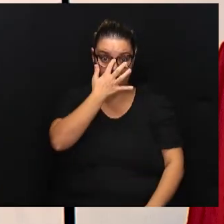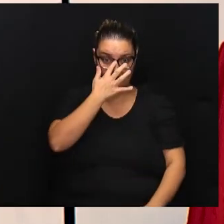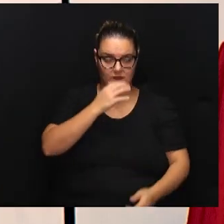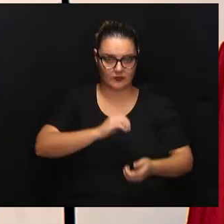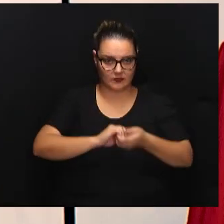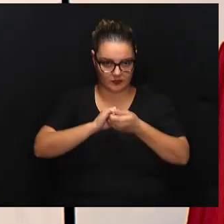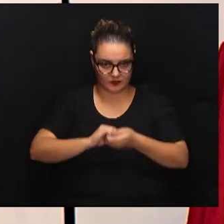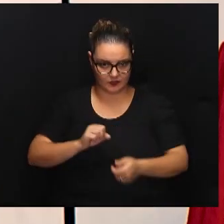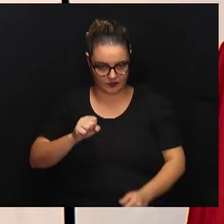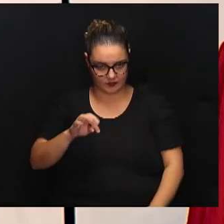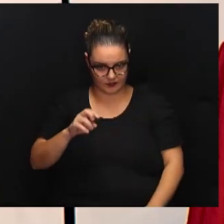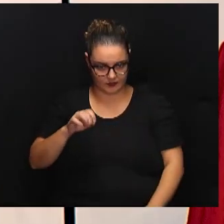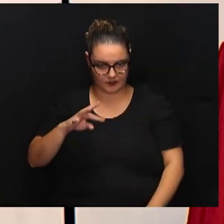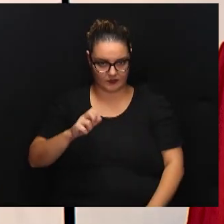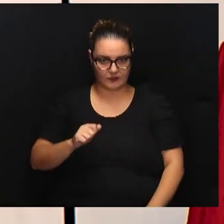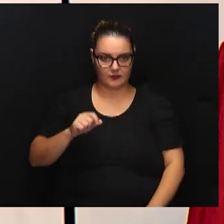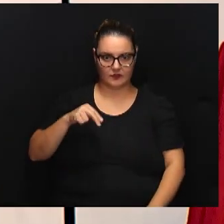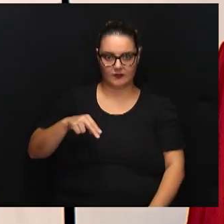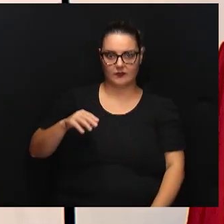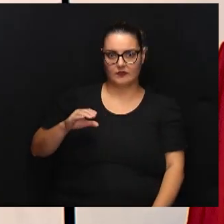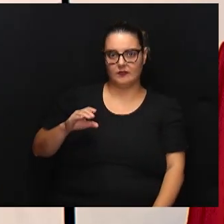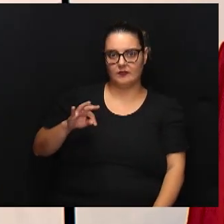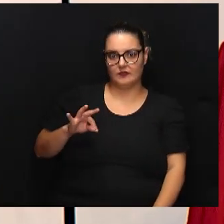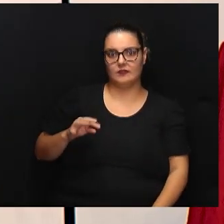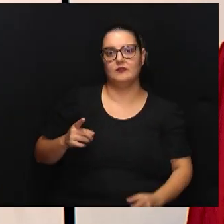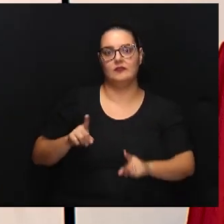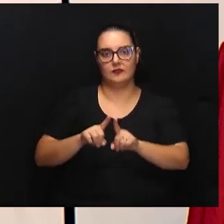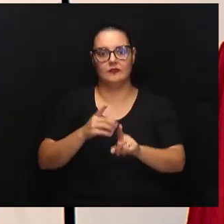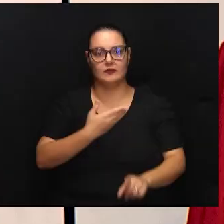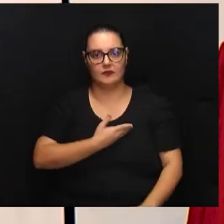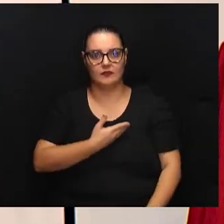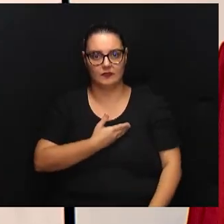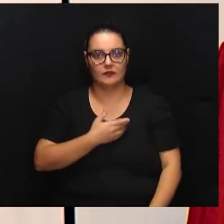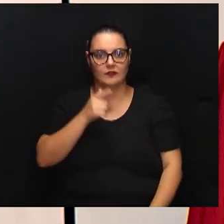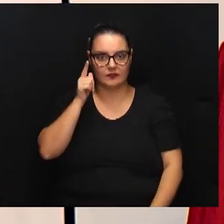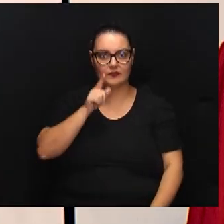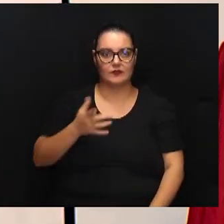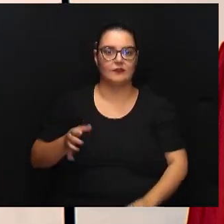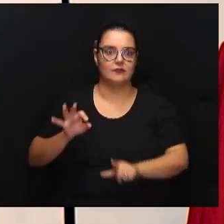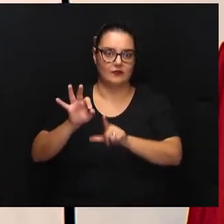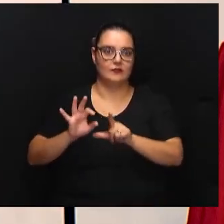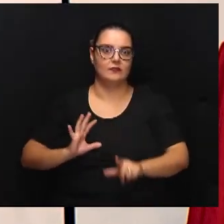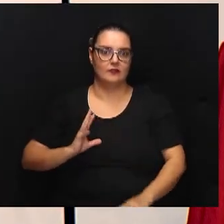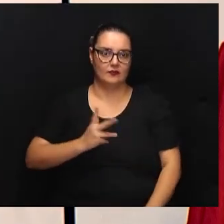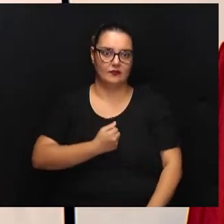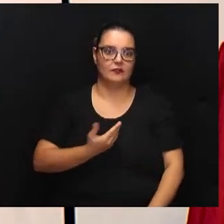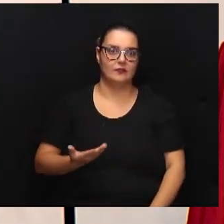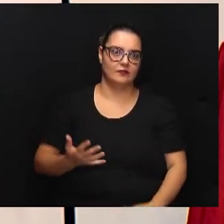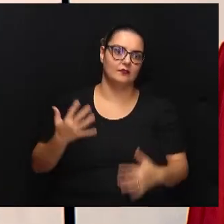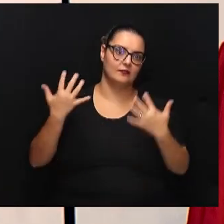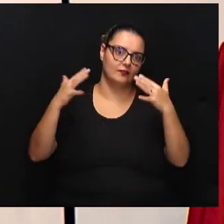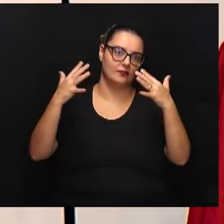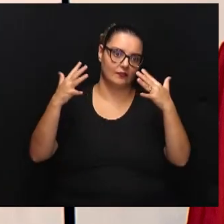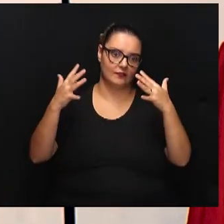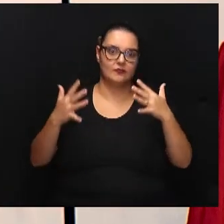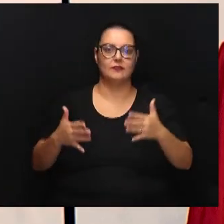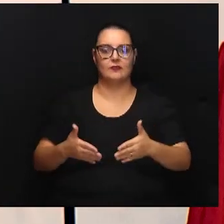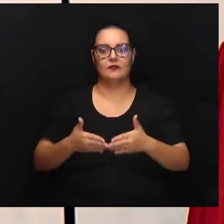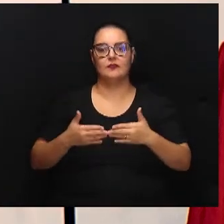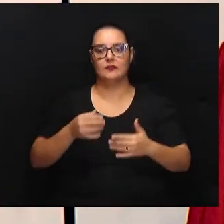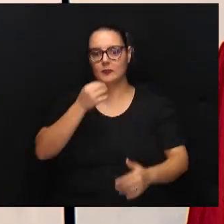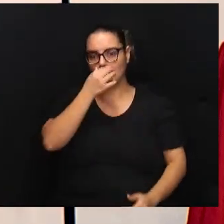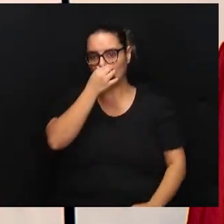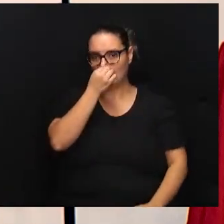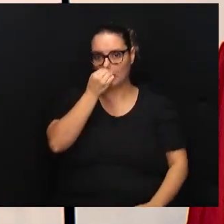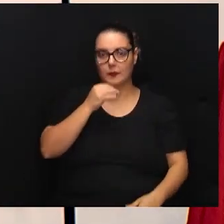uma amiga próxima, mas que conseguiu suas cotas trans da Unicamp. Uma salva de palmas palmas, por favor, a essa movimentação, onde pessoas